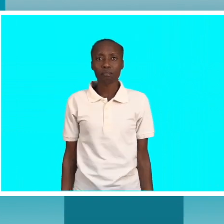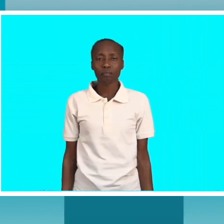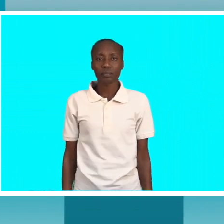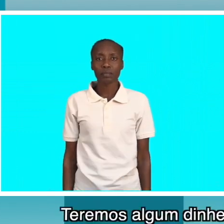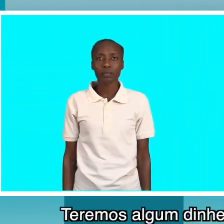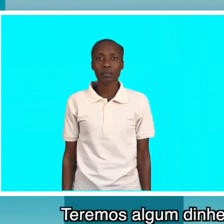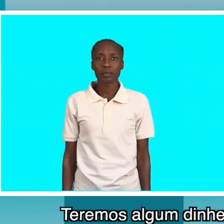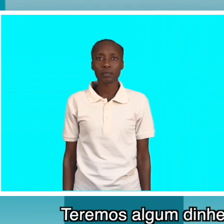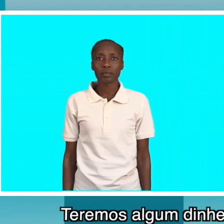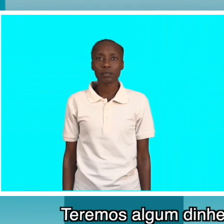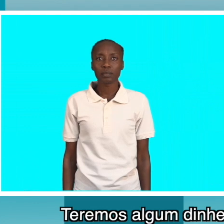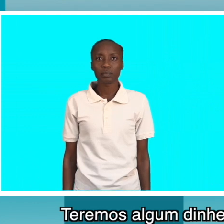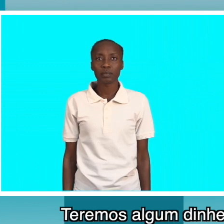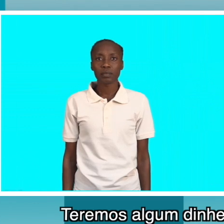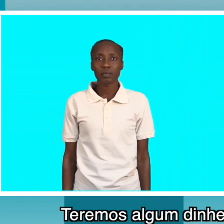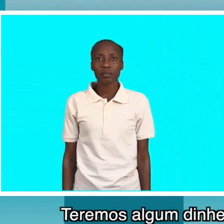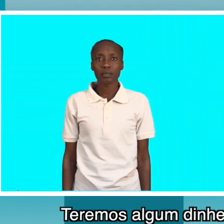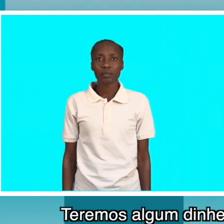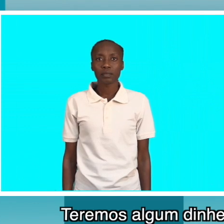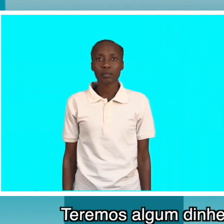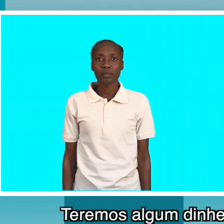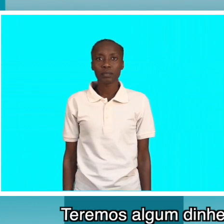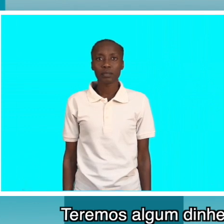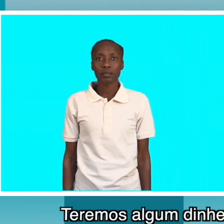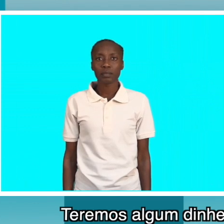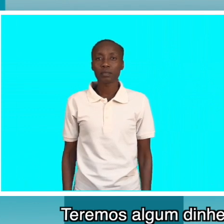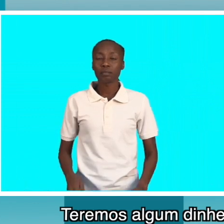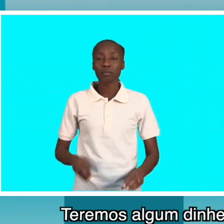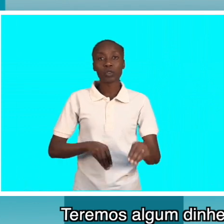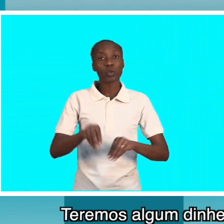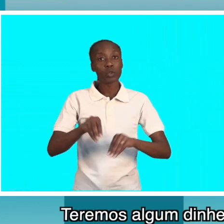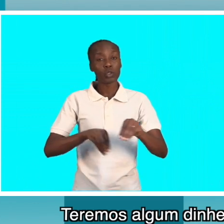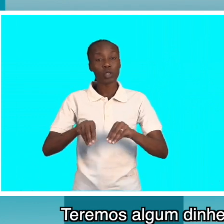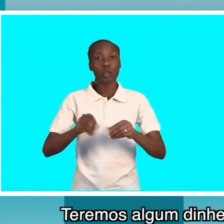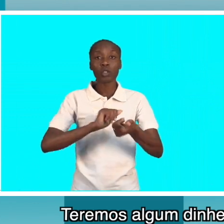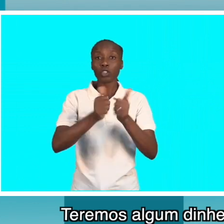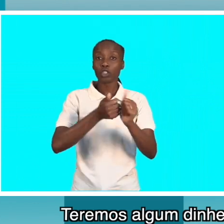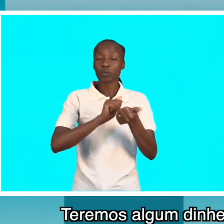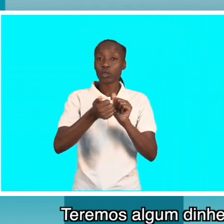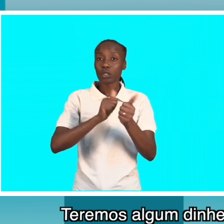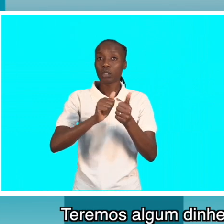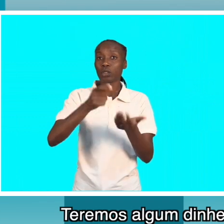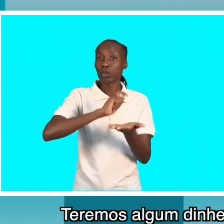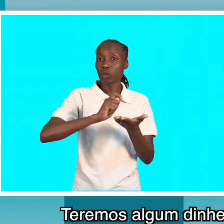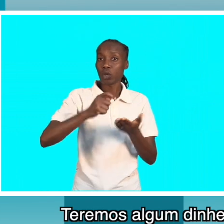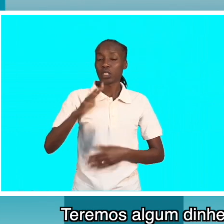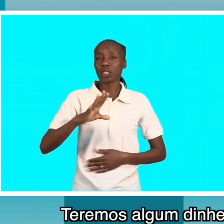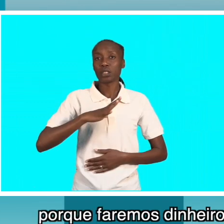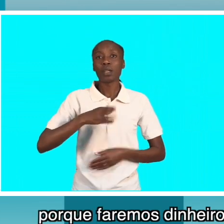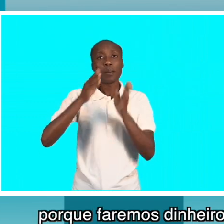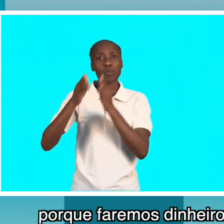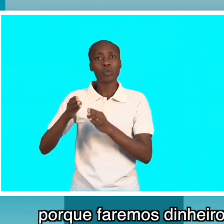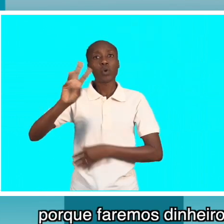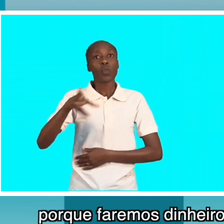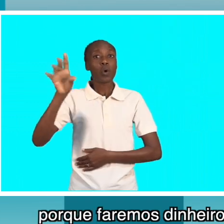vender e vamos ter pelo menos um pouco de dinheiro. Estamos mesmo agradecidos, muito mesmo,